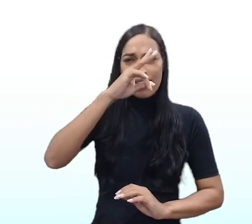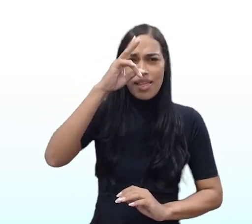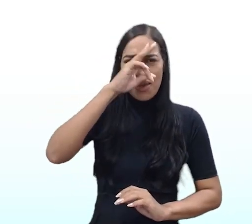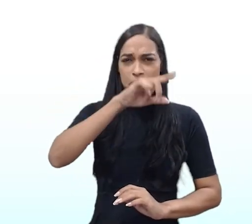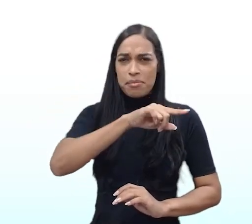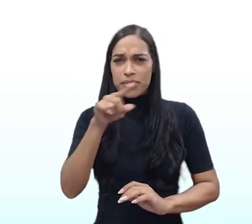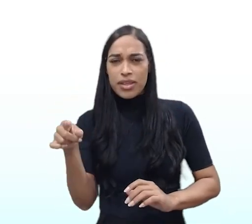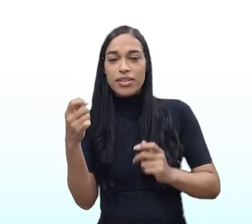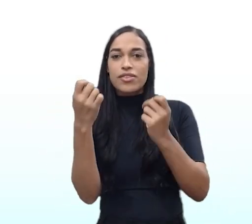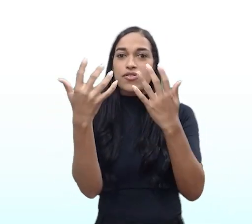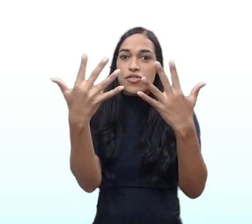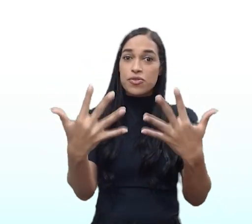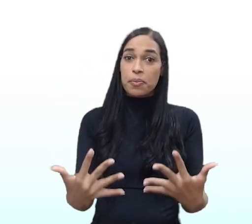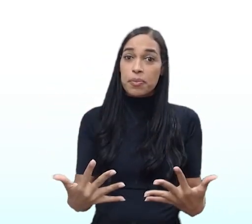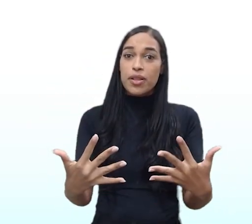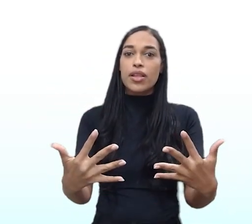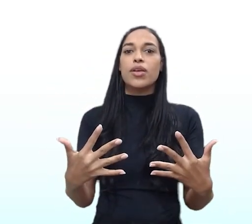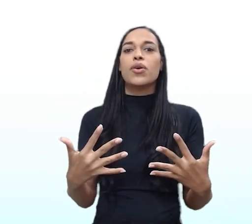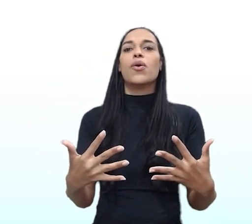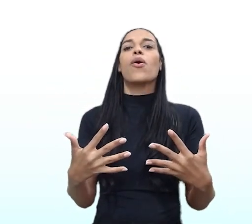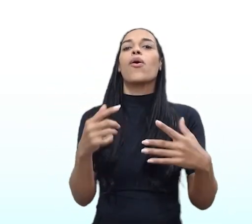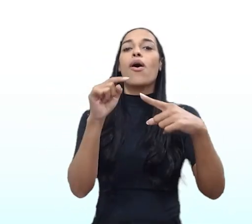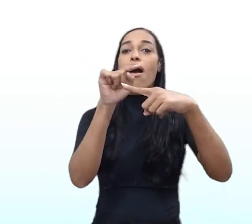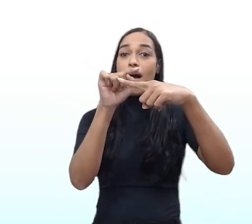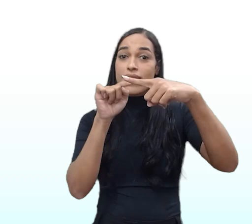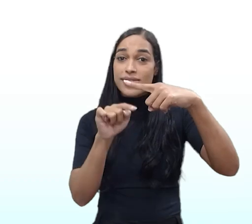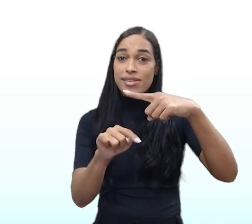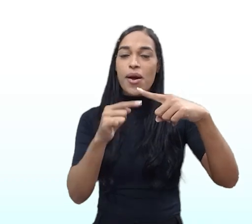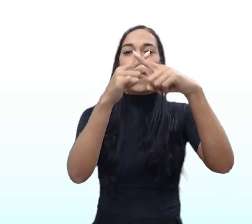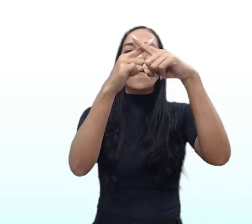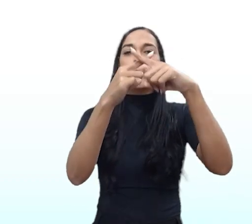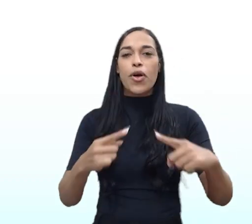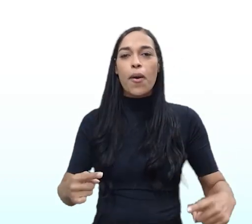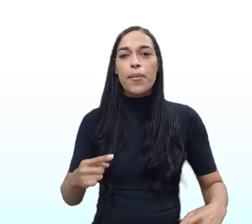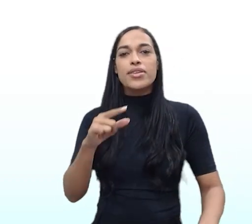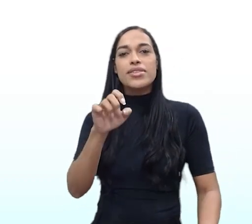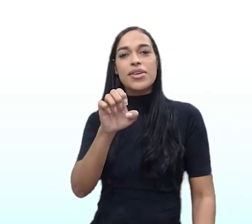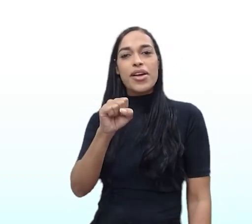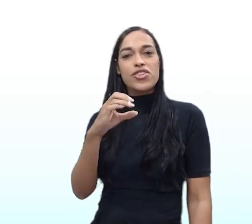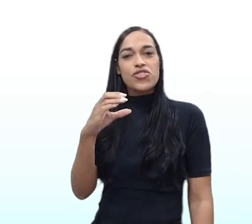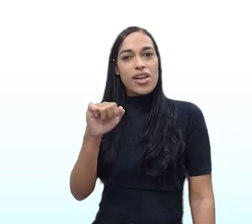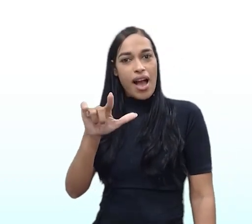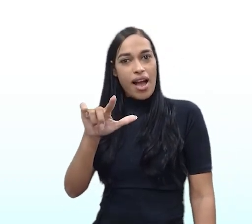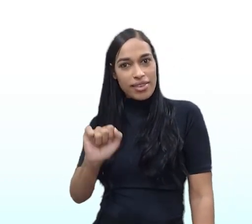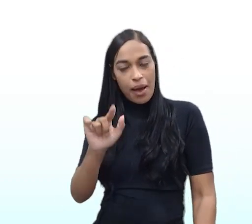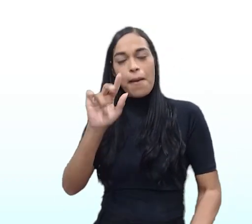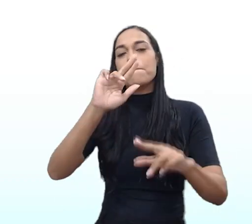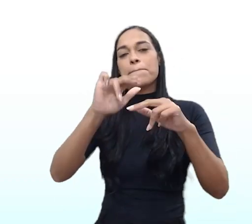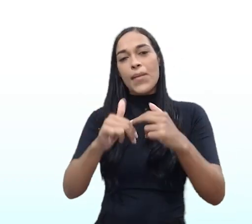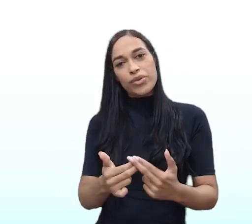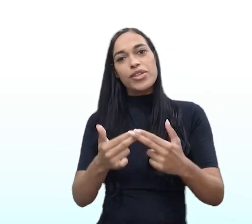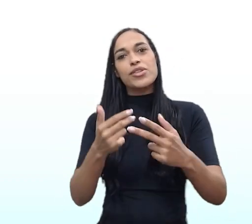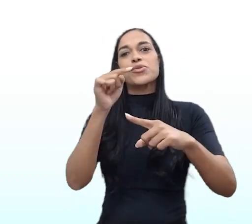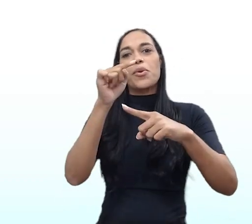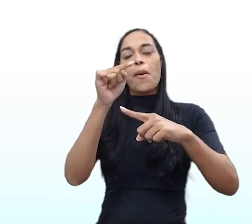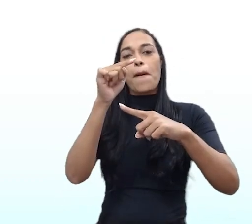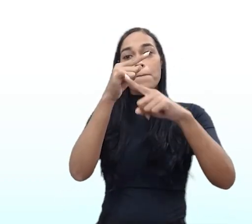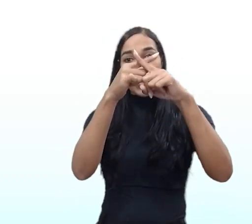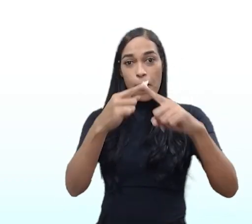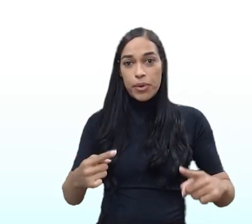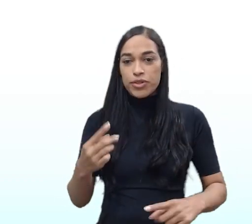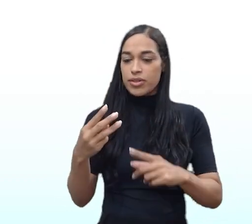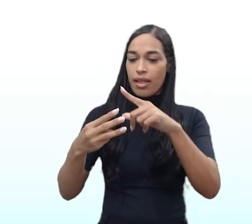gente estava falando exatamente sobre isso, razão, proporção e escala, por isso proporcionalidade foi dividida em